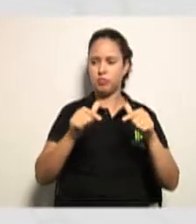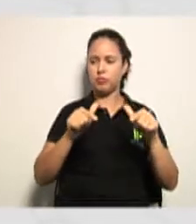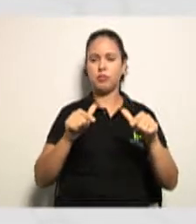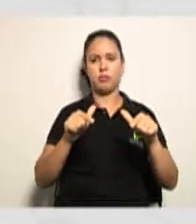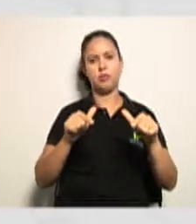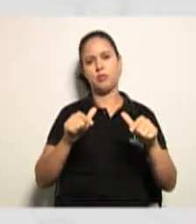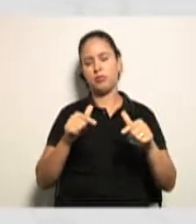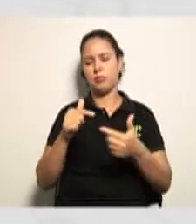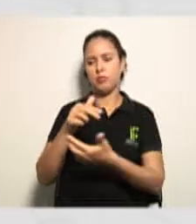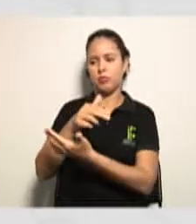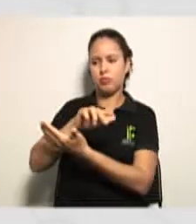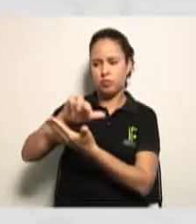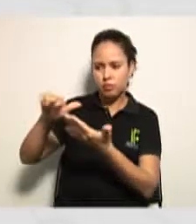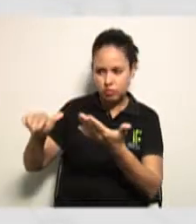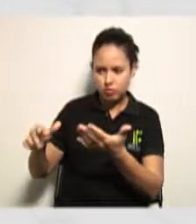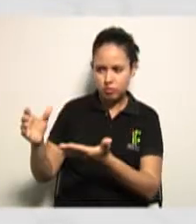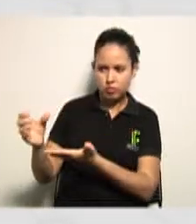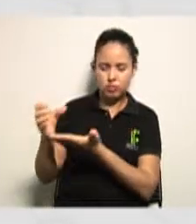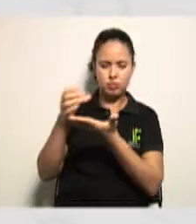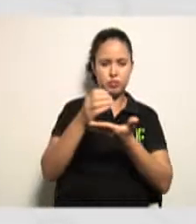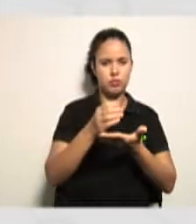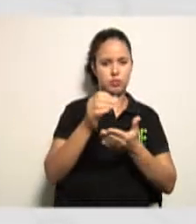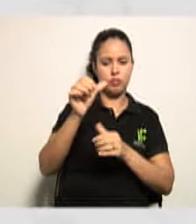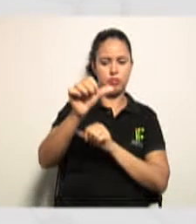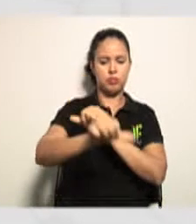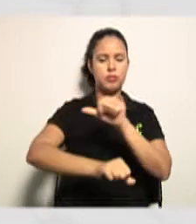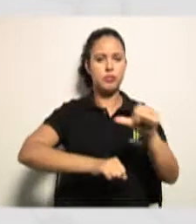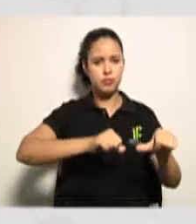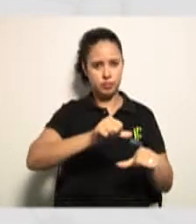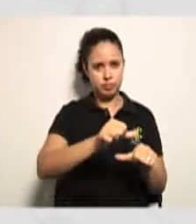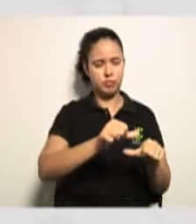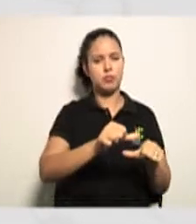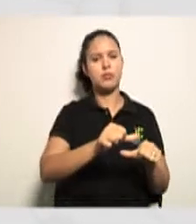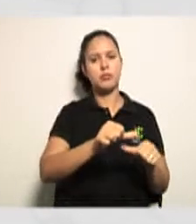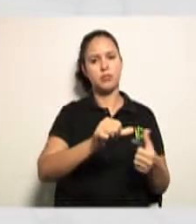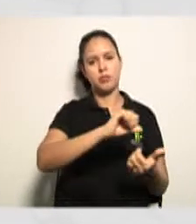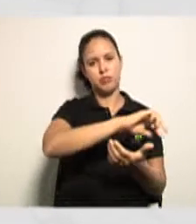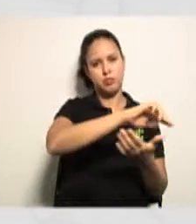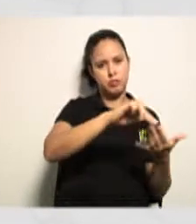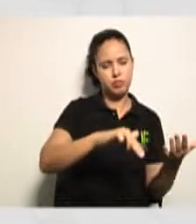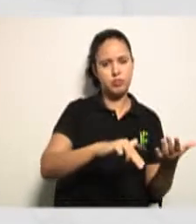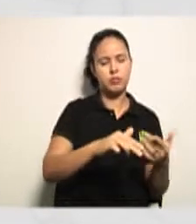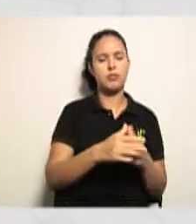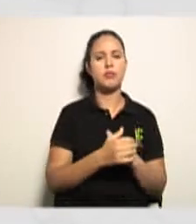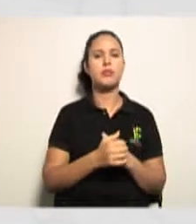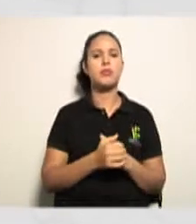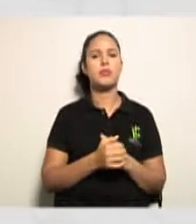em produtos. E com elas as necessidades de mais controle, tanto de processos